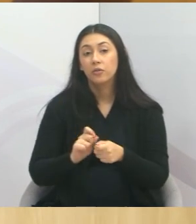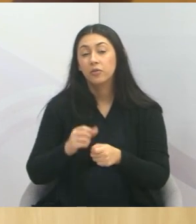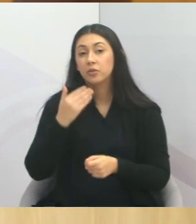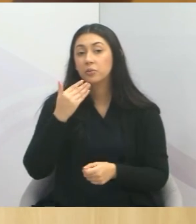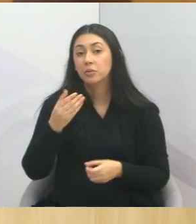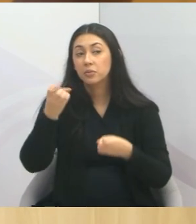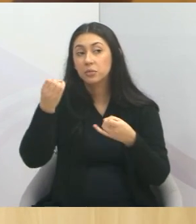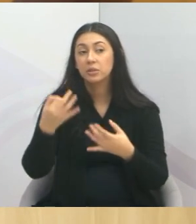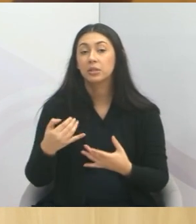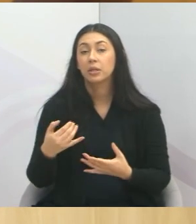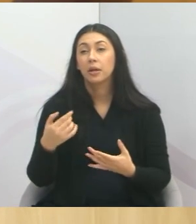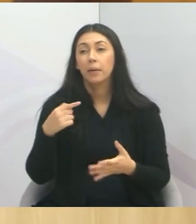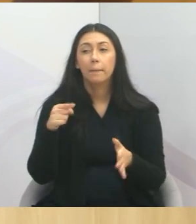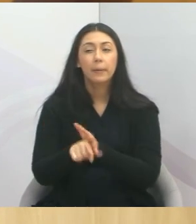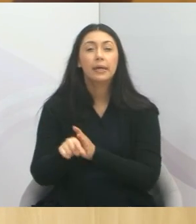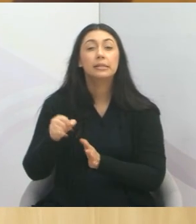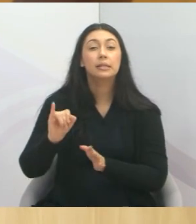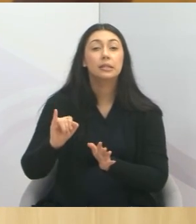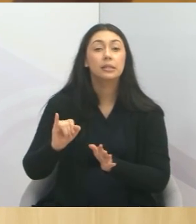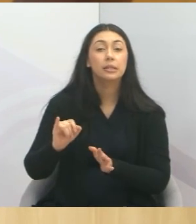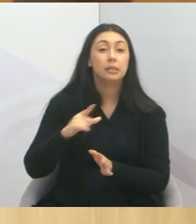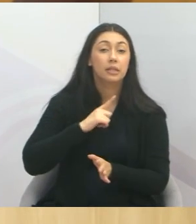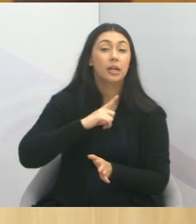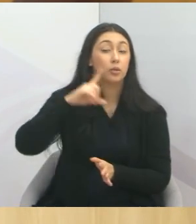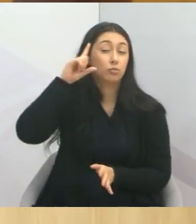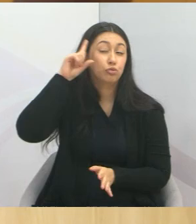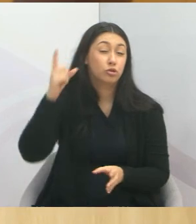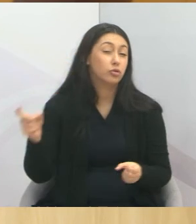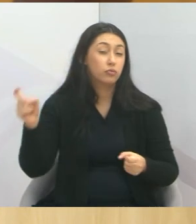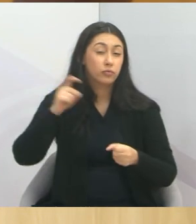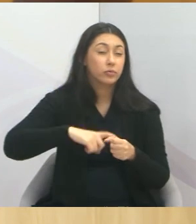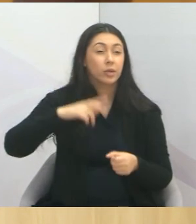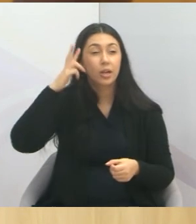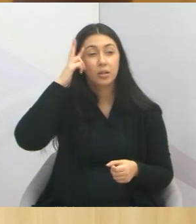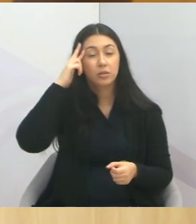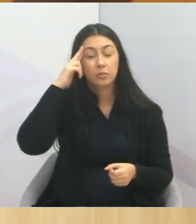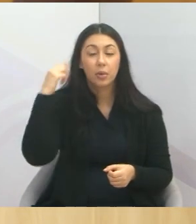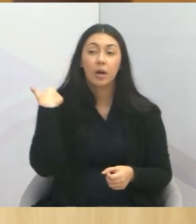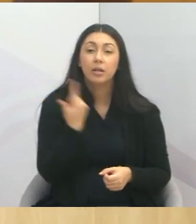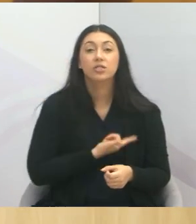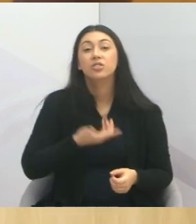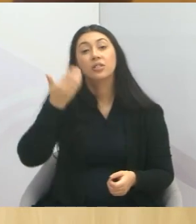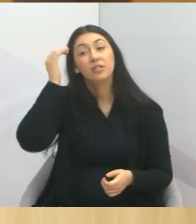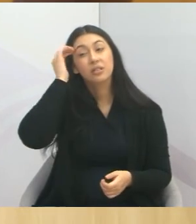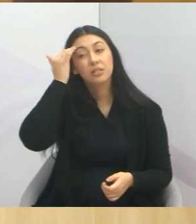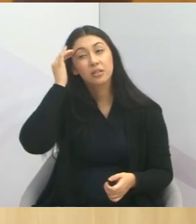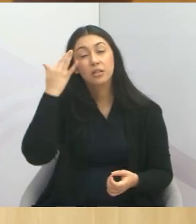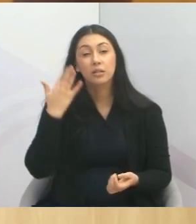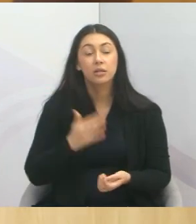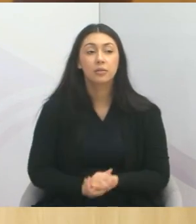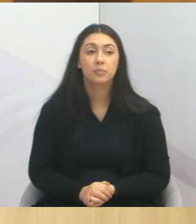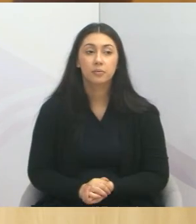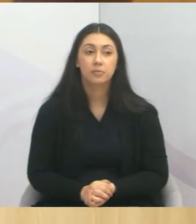informação para ver se tem uma data prevista ou não para a gente ter ciência de como vai prosseguir